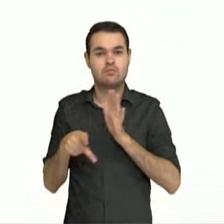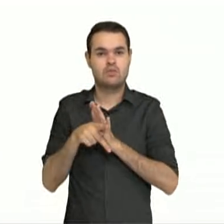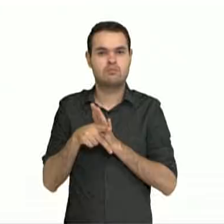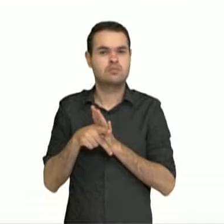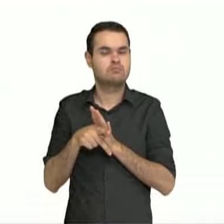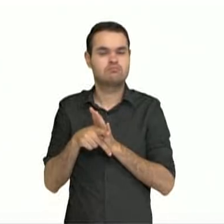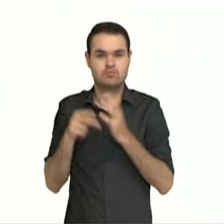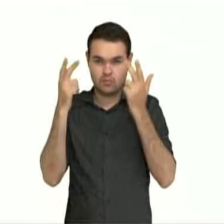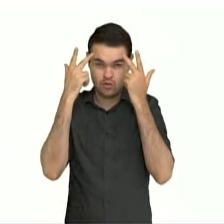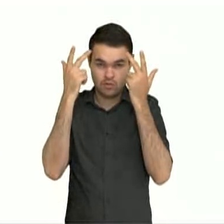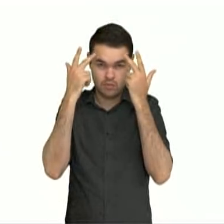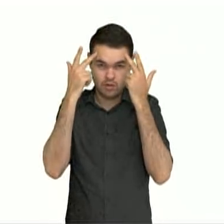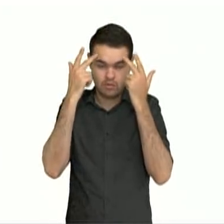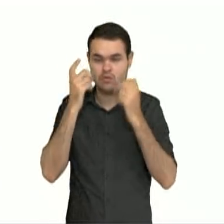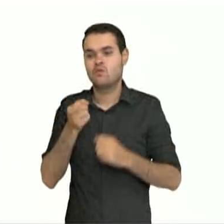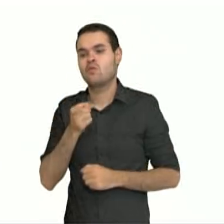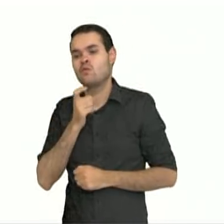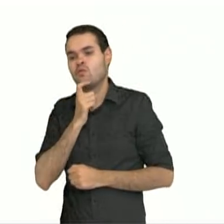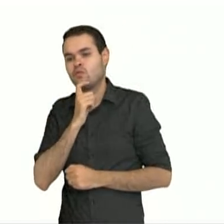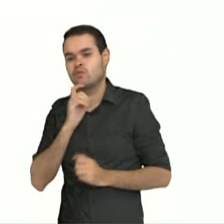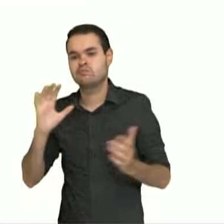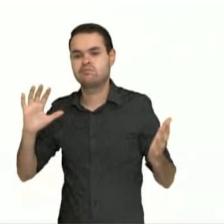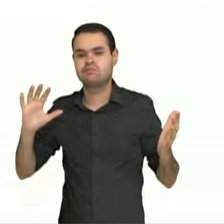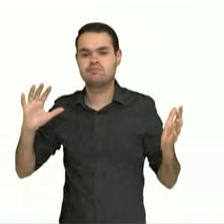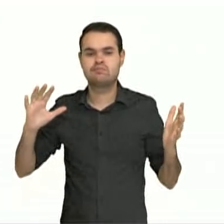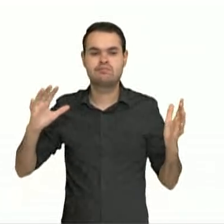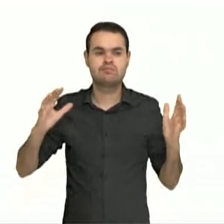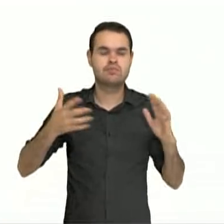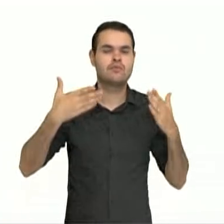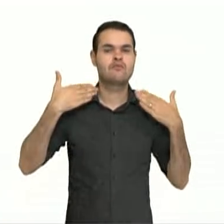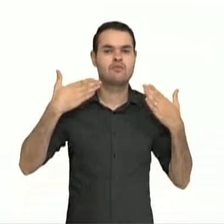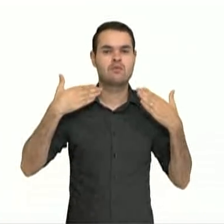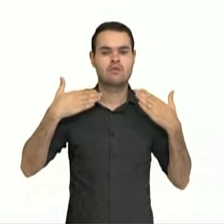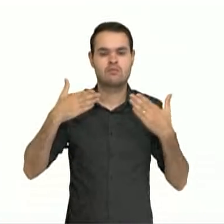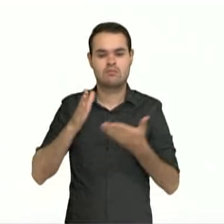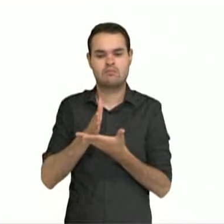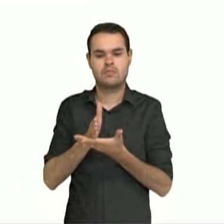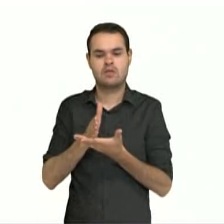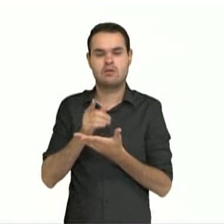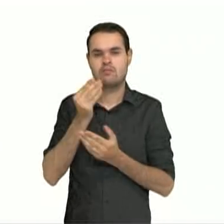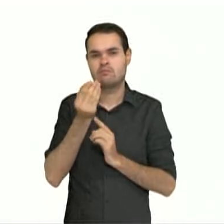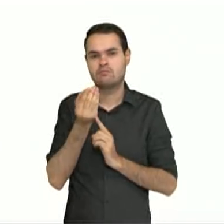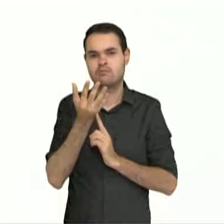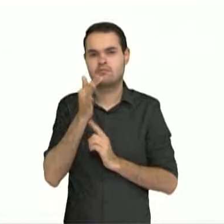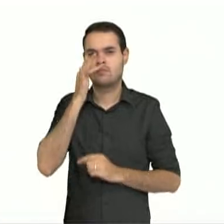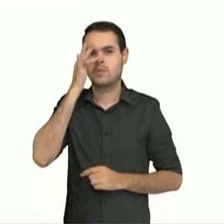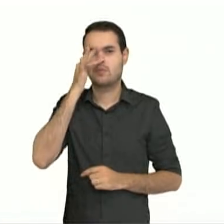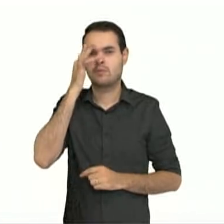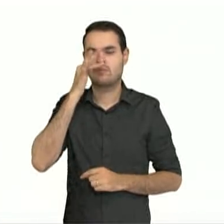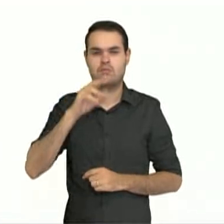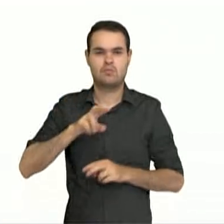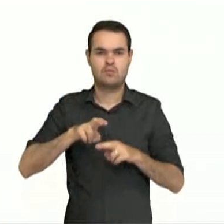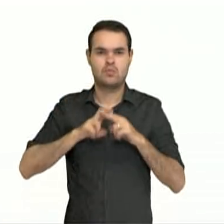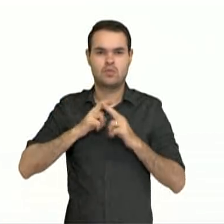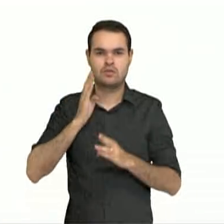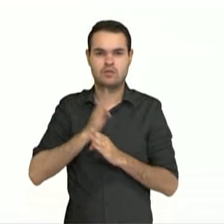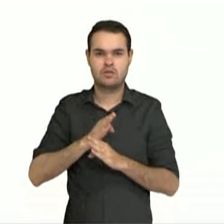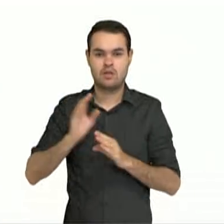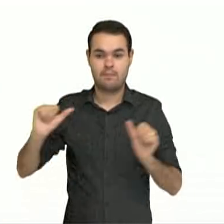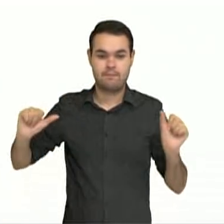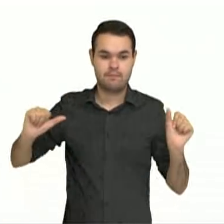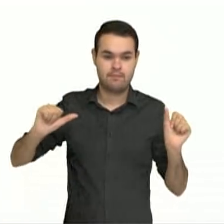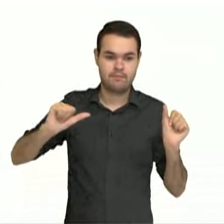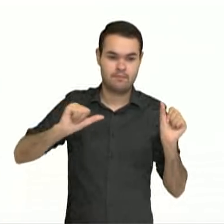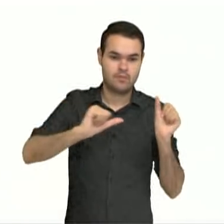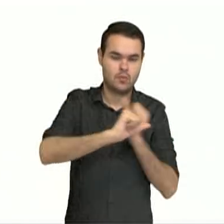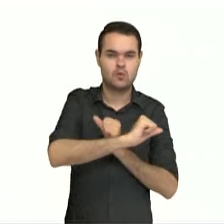Então, do inverno para o verão, eu tenho uma estação ali no meio, que é a primavera. Por isso a gente chama elas de estação de transição